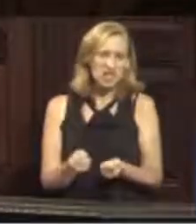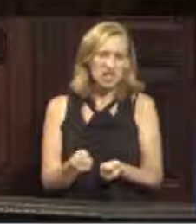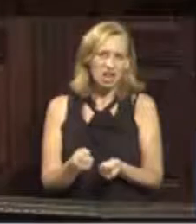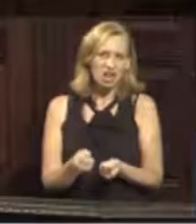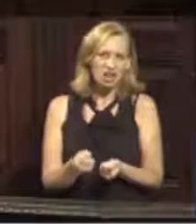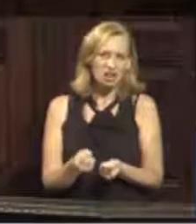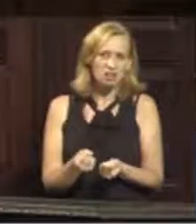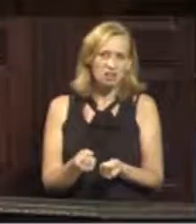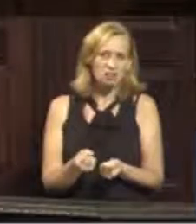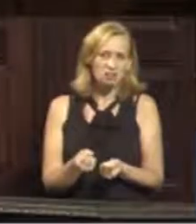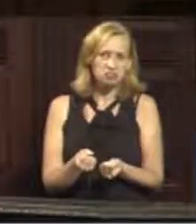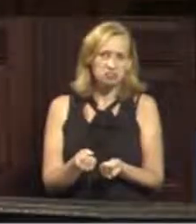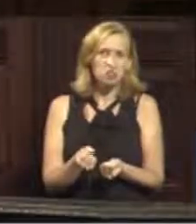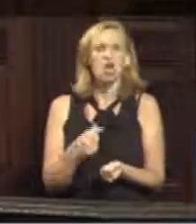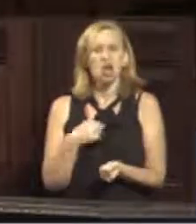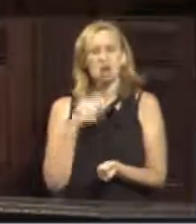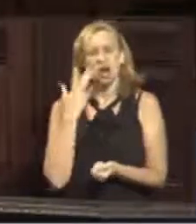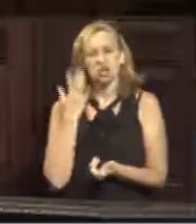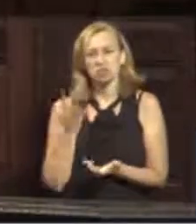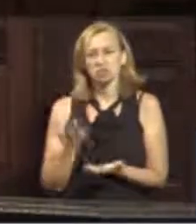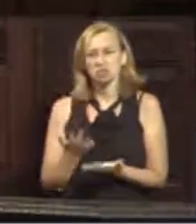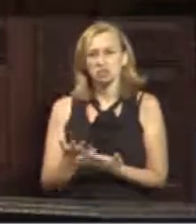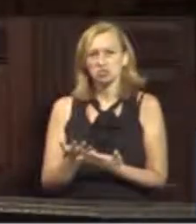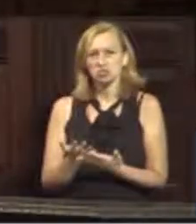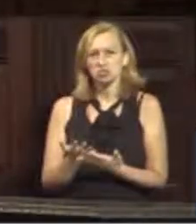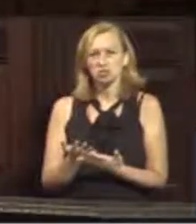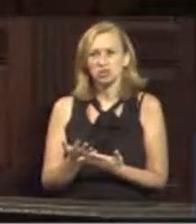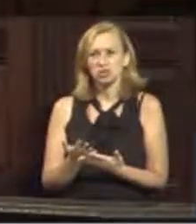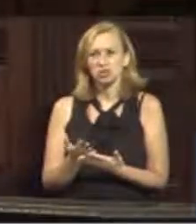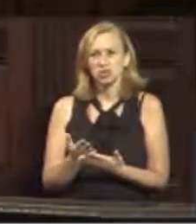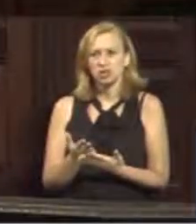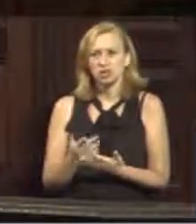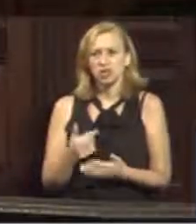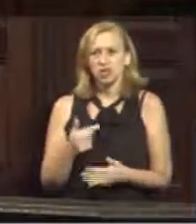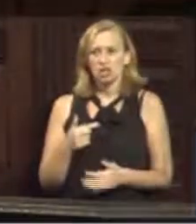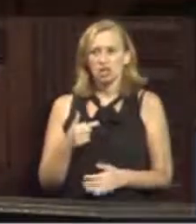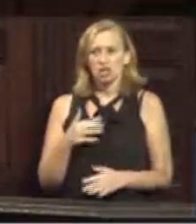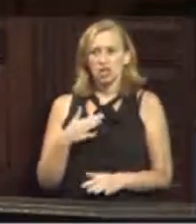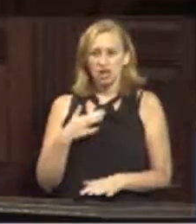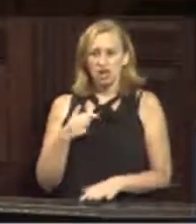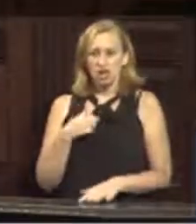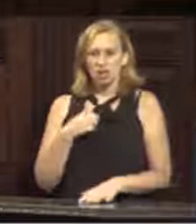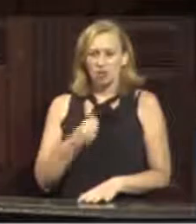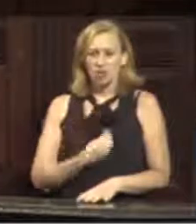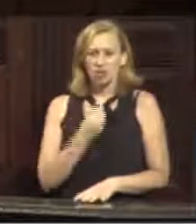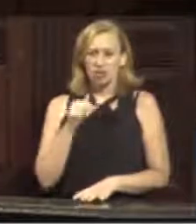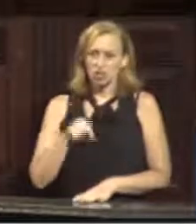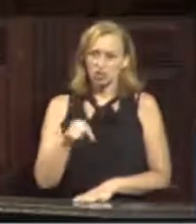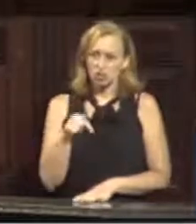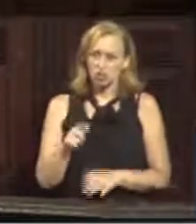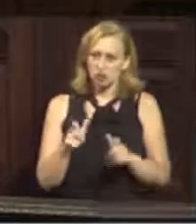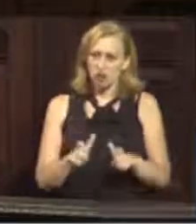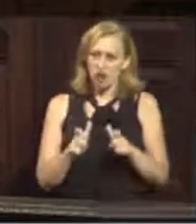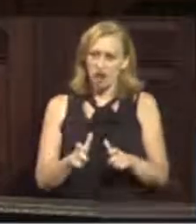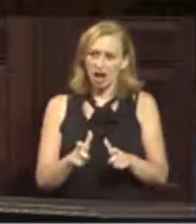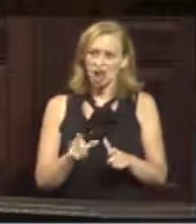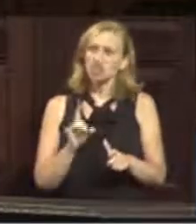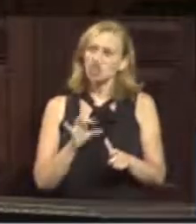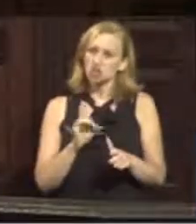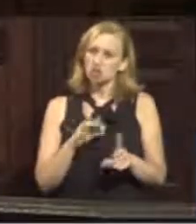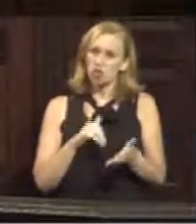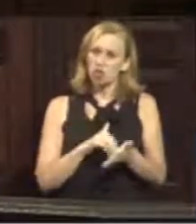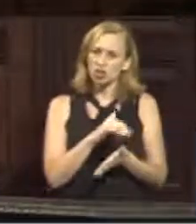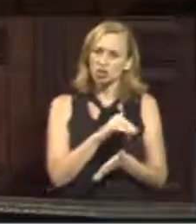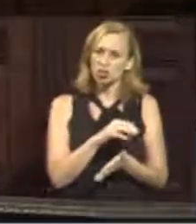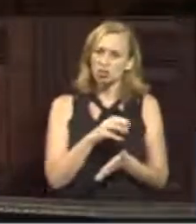Eu considero que o meu mandato só pode ser cassado pelo voto popular